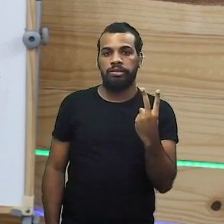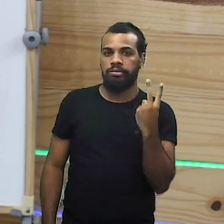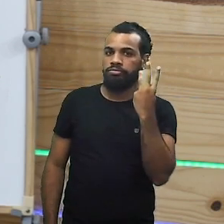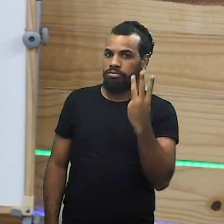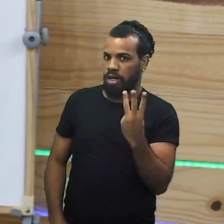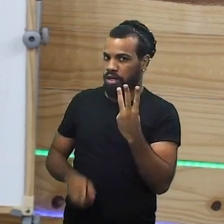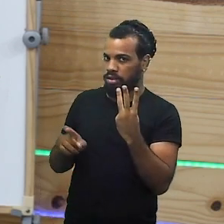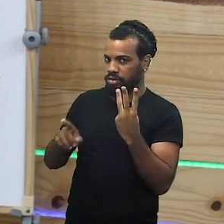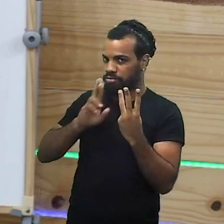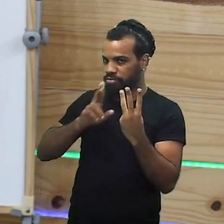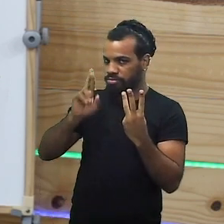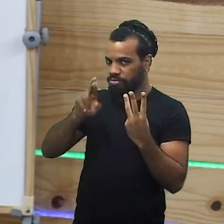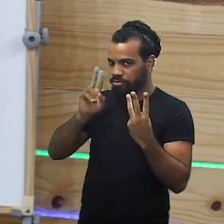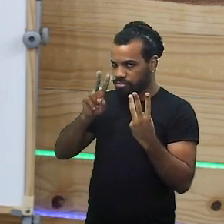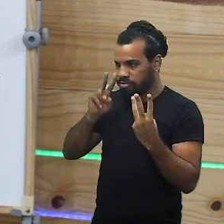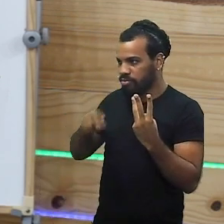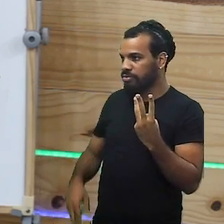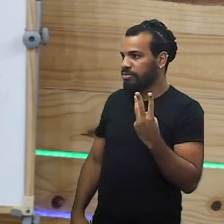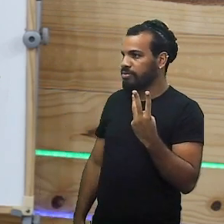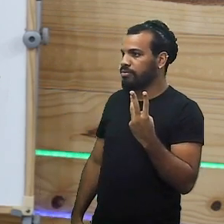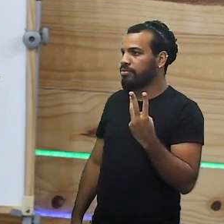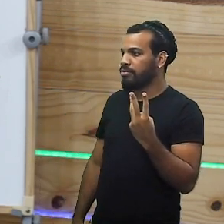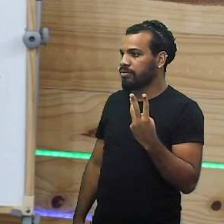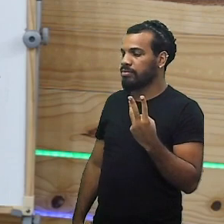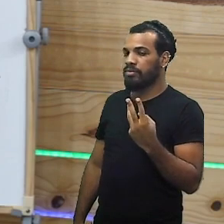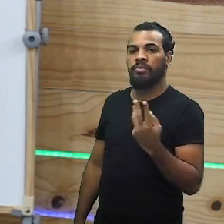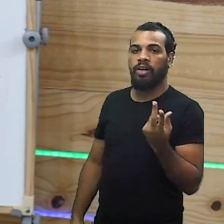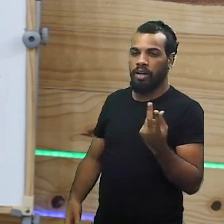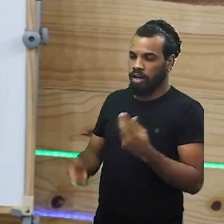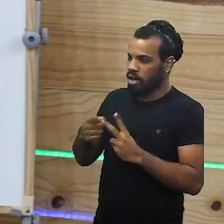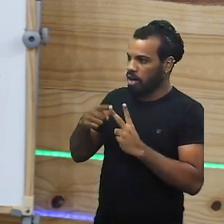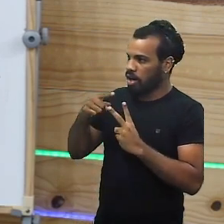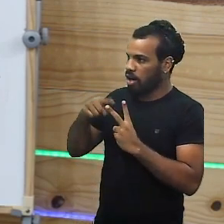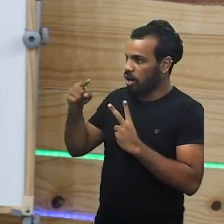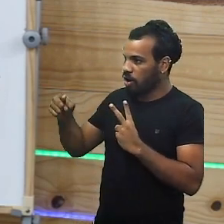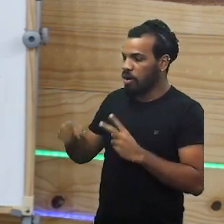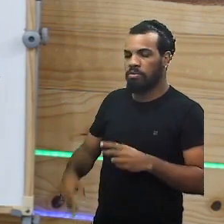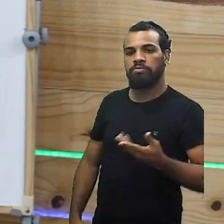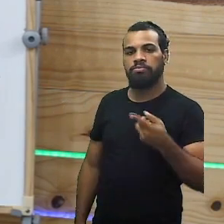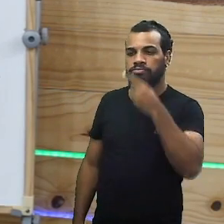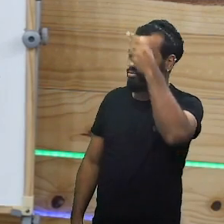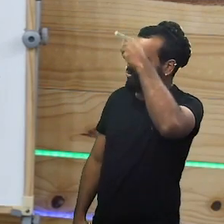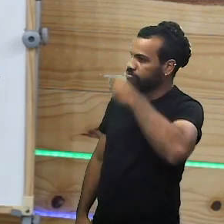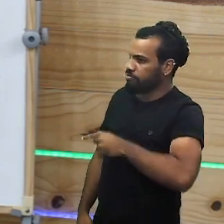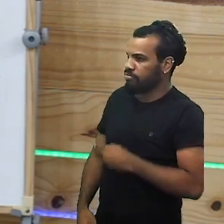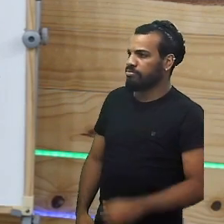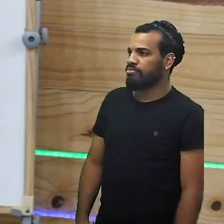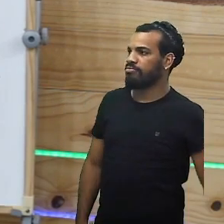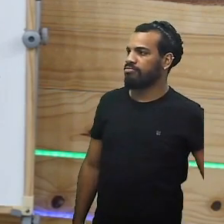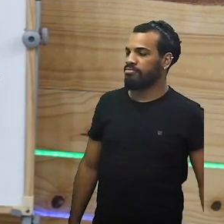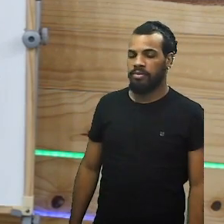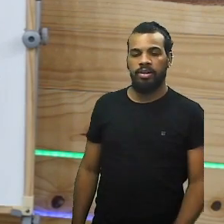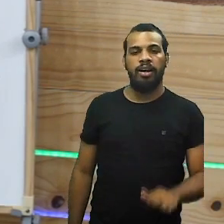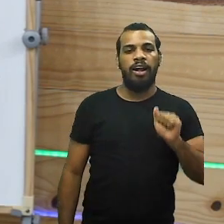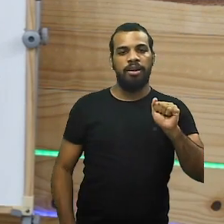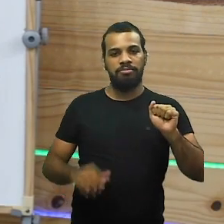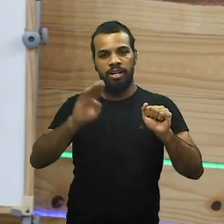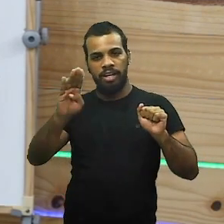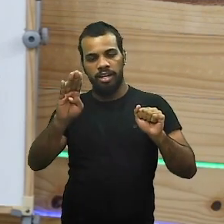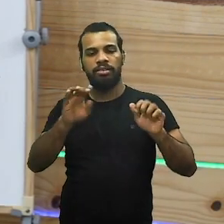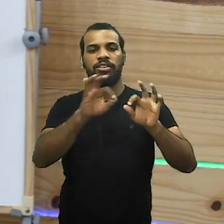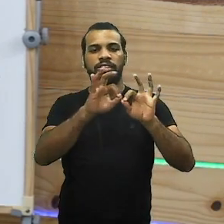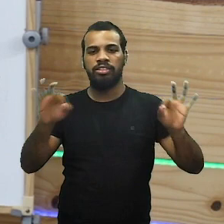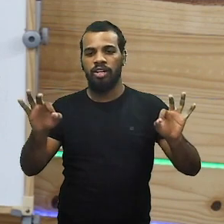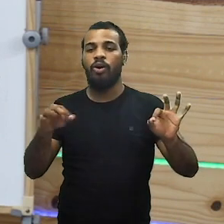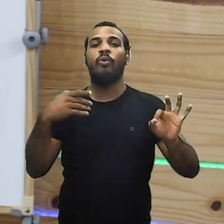resultado daquela simplificação. E aqui eu tenho o raiz de 2. Ou seja, a distância entre os pontos A e